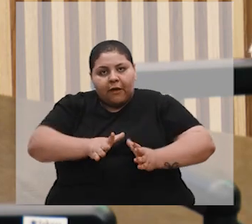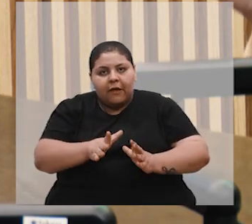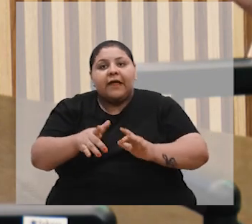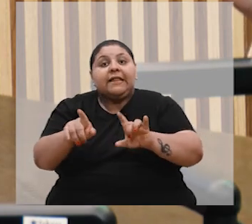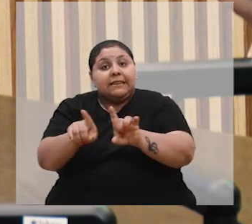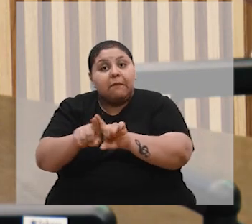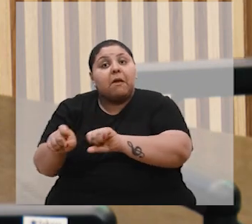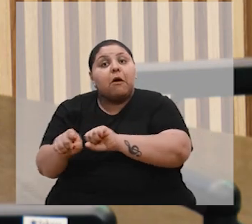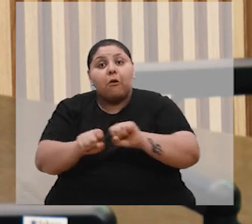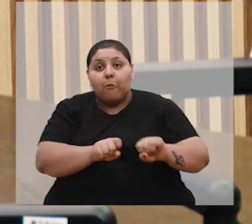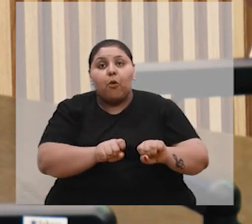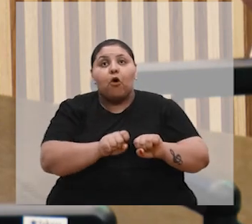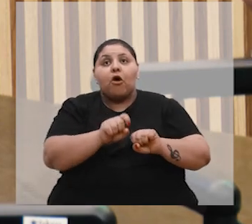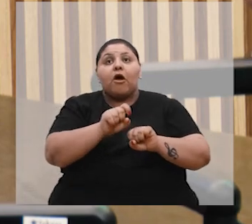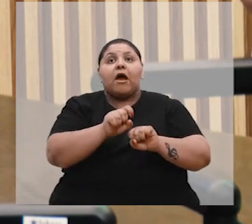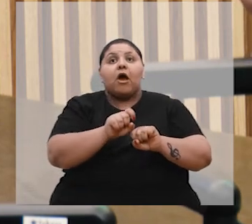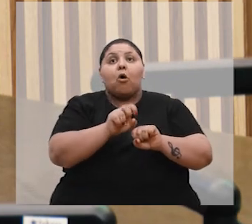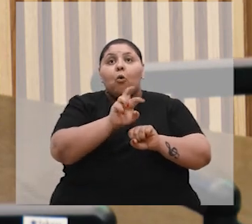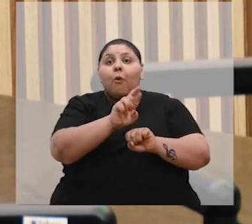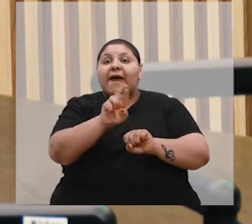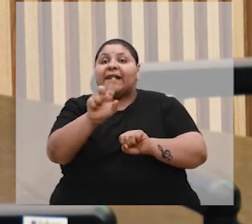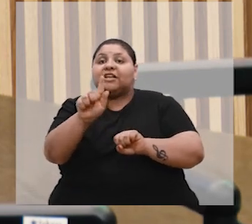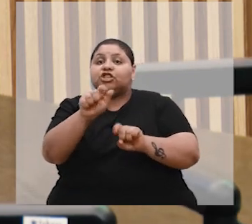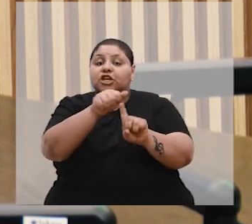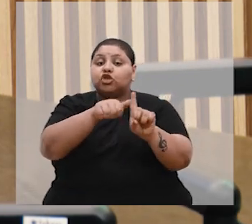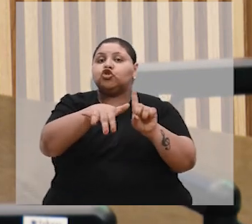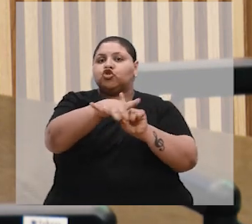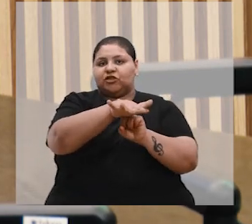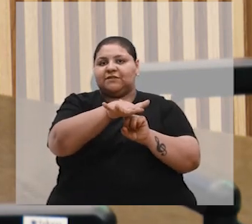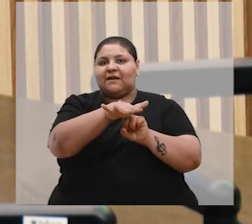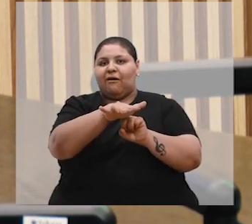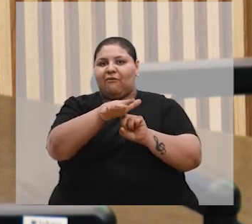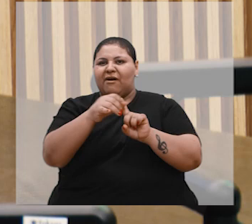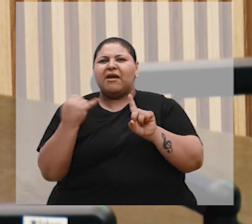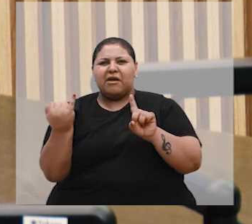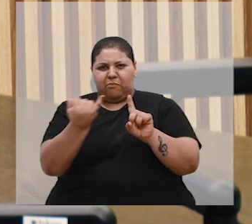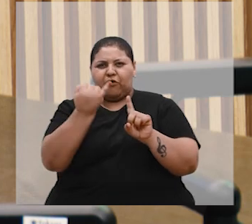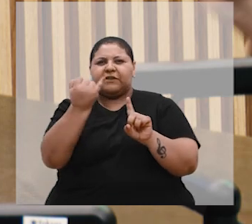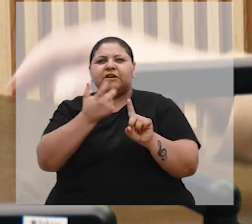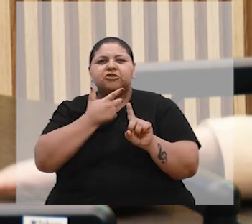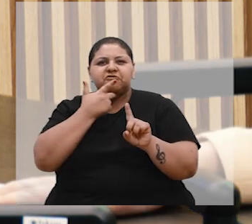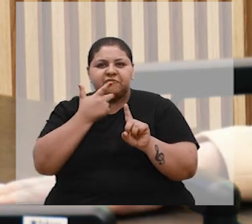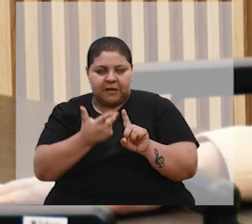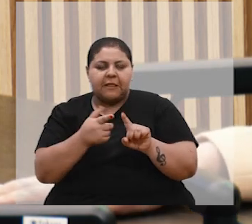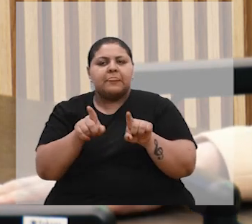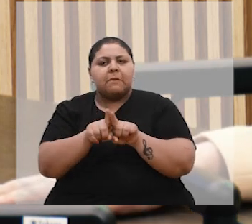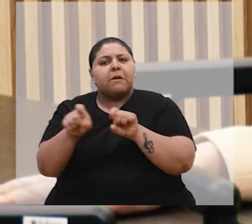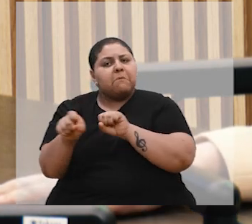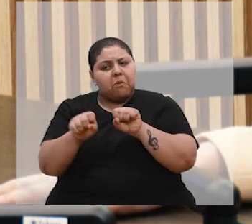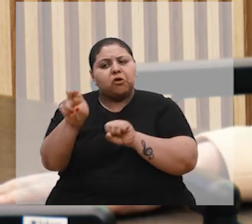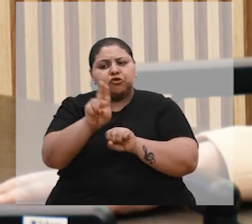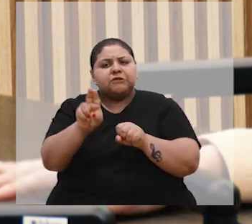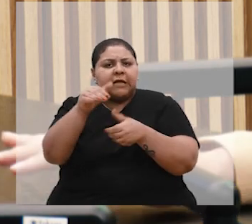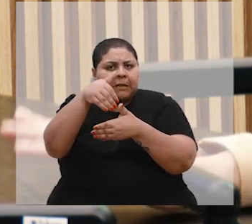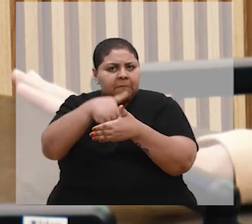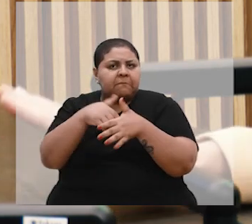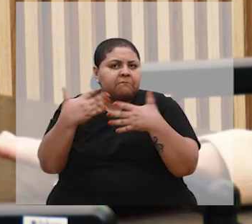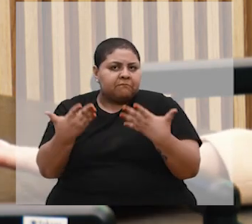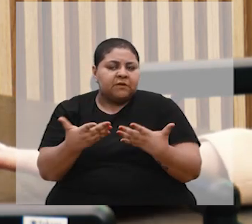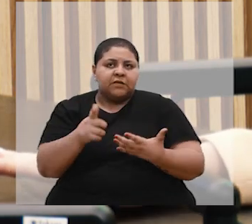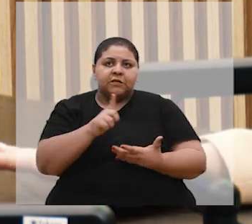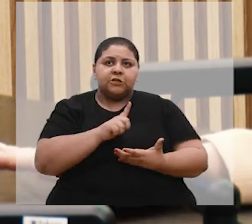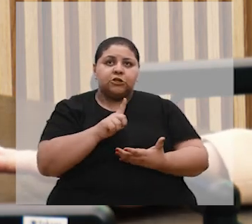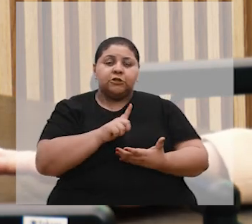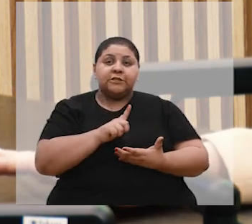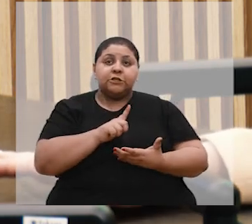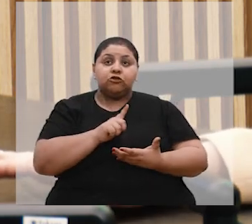Vale, inclusive, a identidade social, que é importante reiterar aqui, A identidade social também é válida para a votação. Então, se não